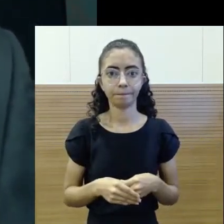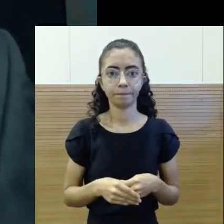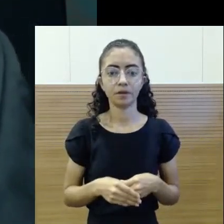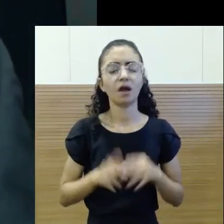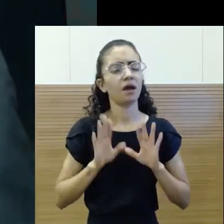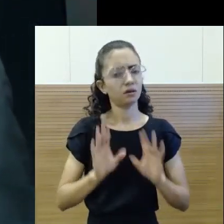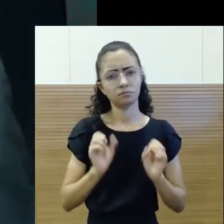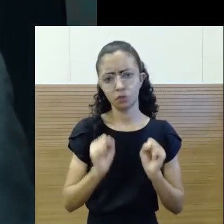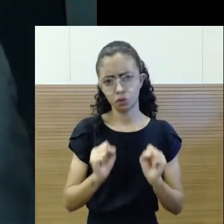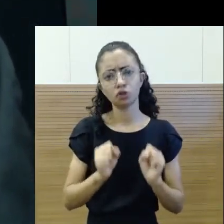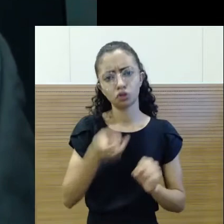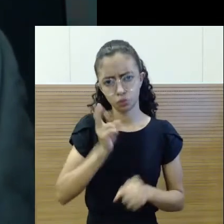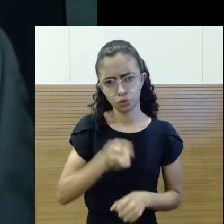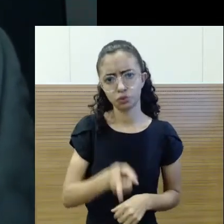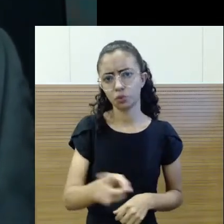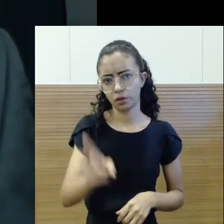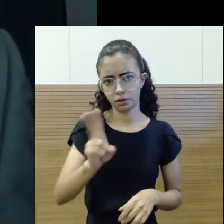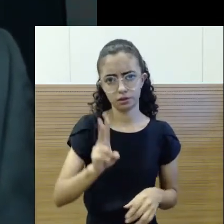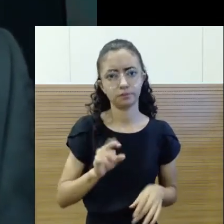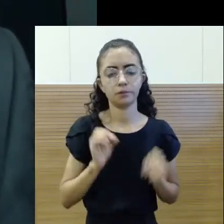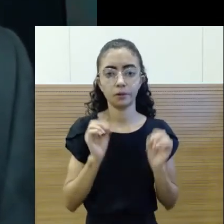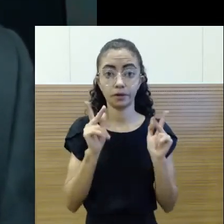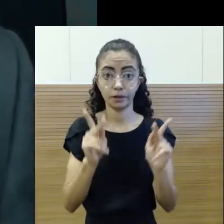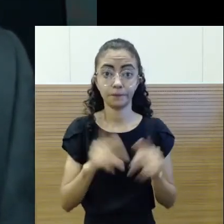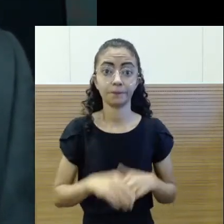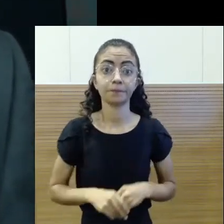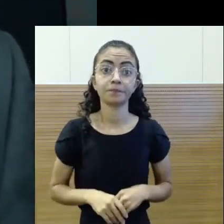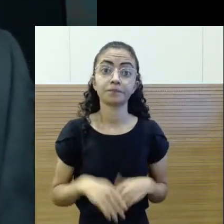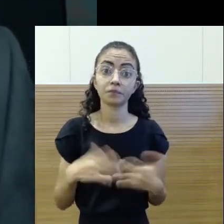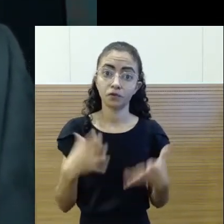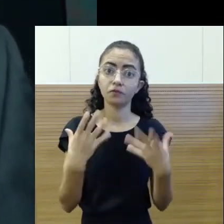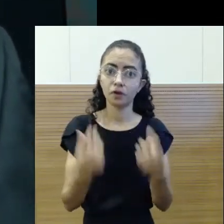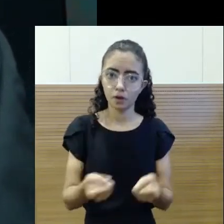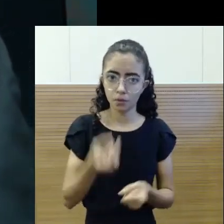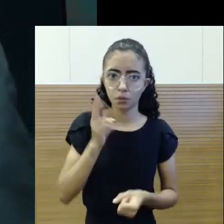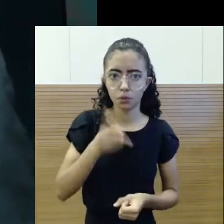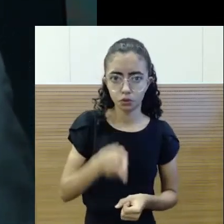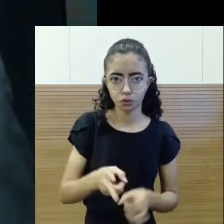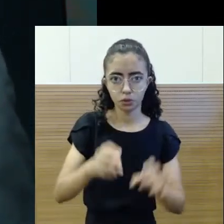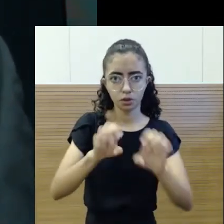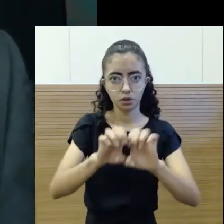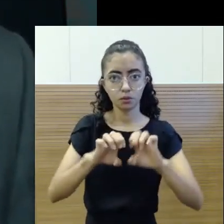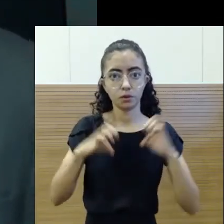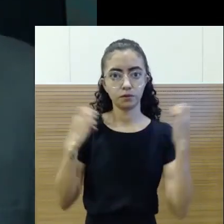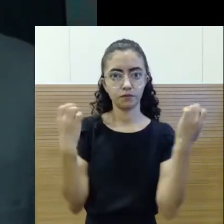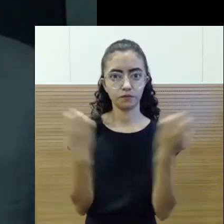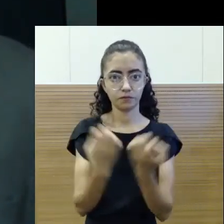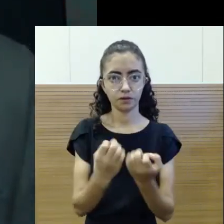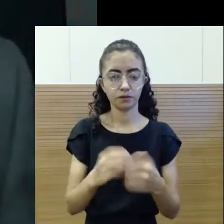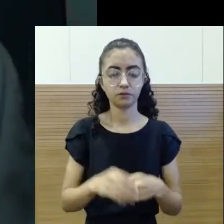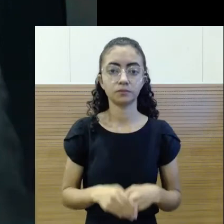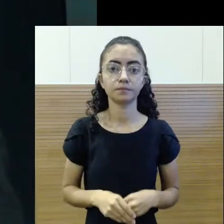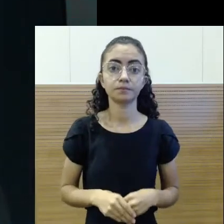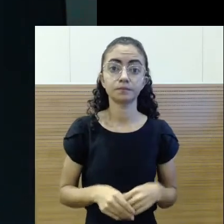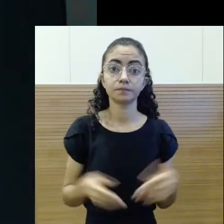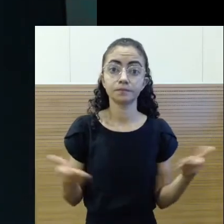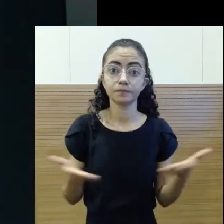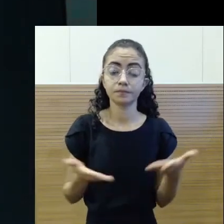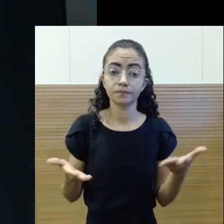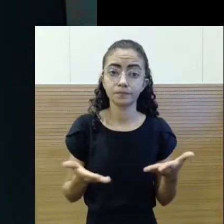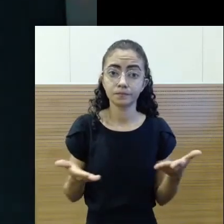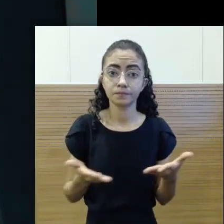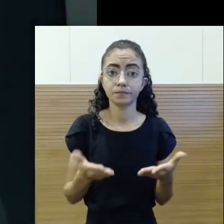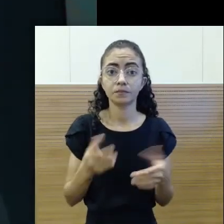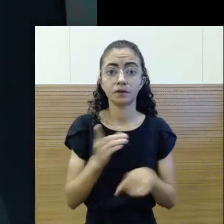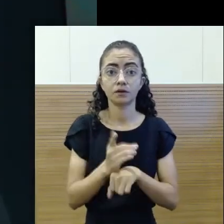Pode continuar? Então, tudo bem. Vamos continuar com o nosso evento. Vamos passar agora a palavra